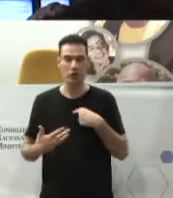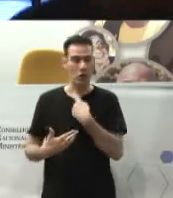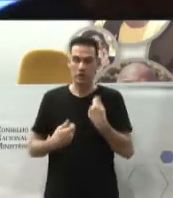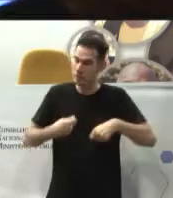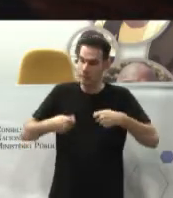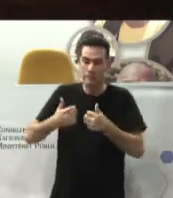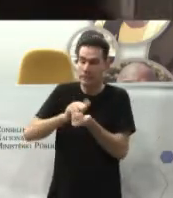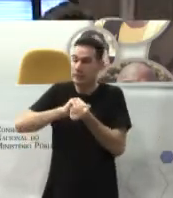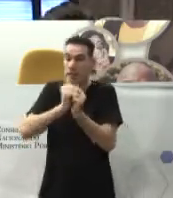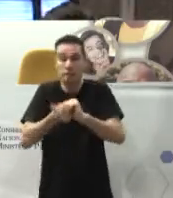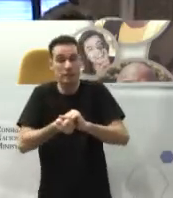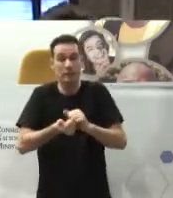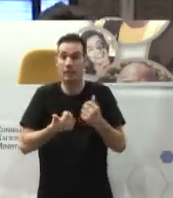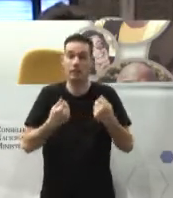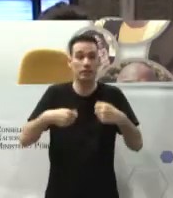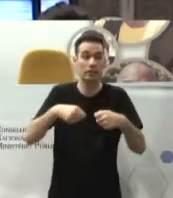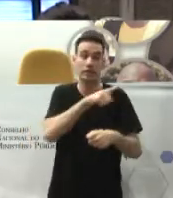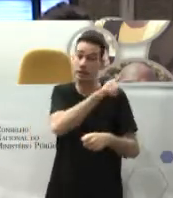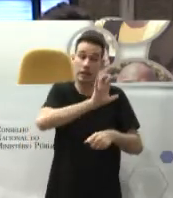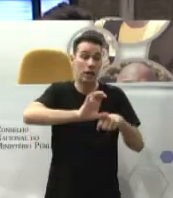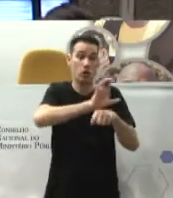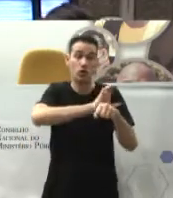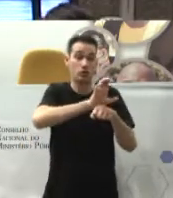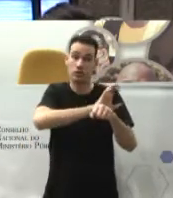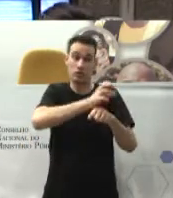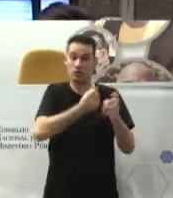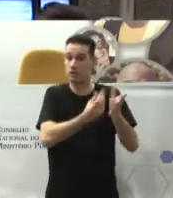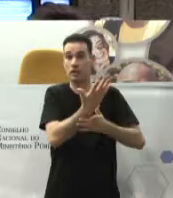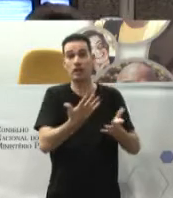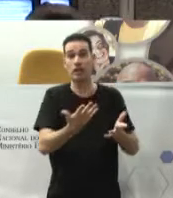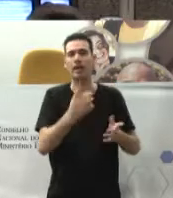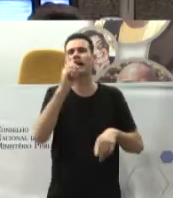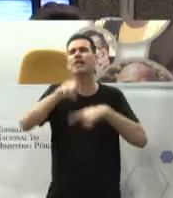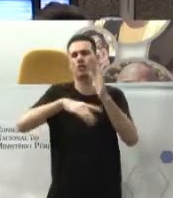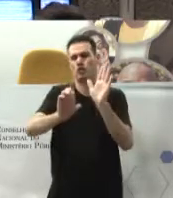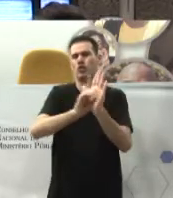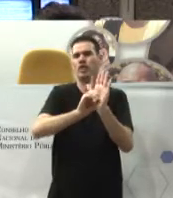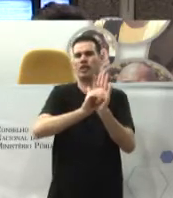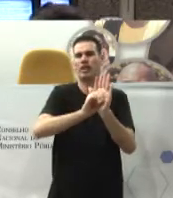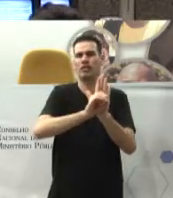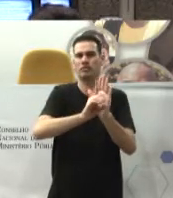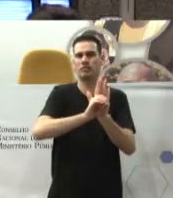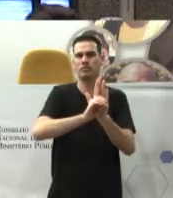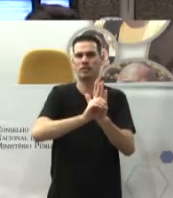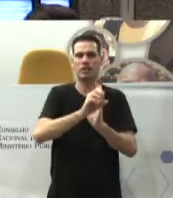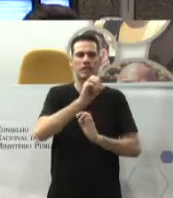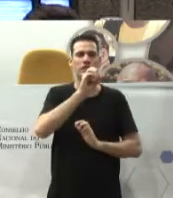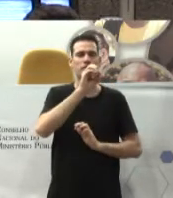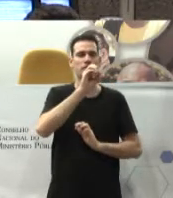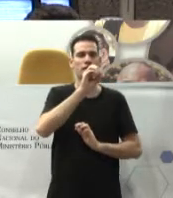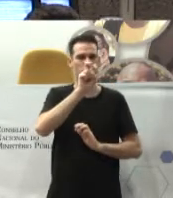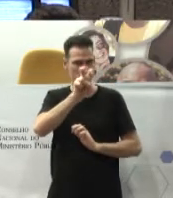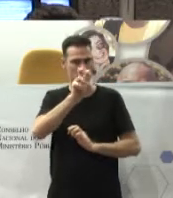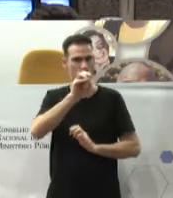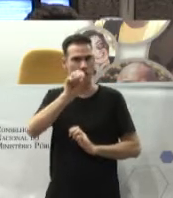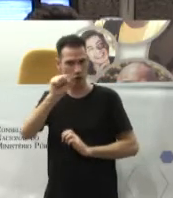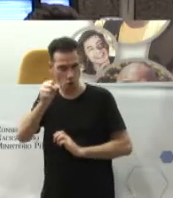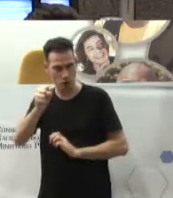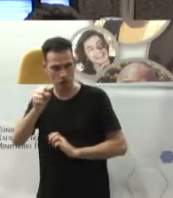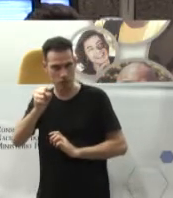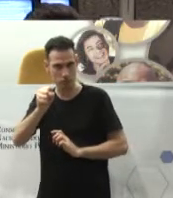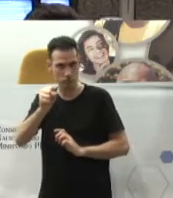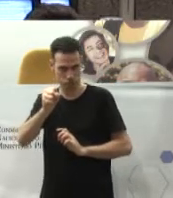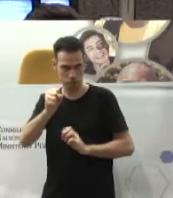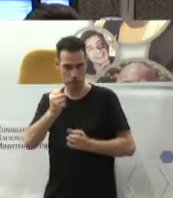lá no dispositivo constitucional. Quando o Decreto 7508 nasce, ele tenta adequar mais